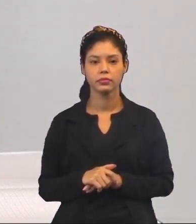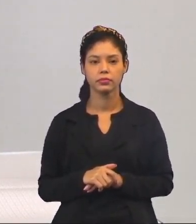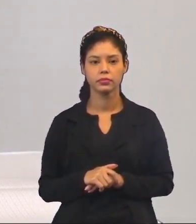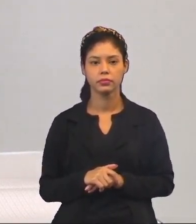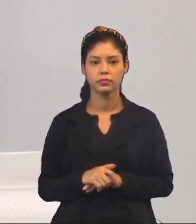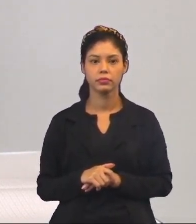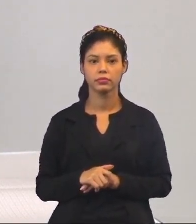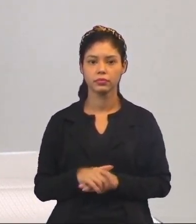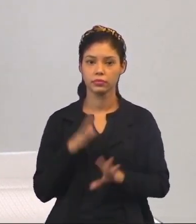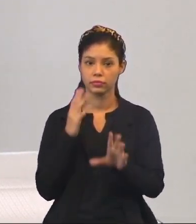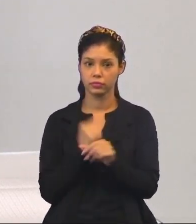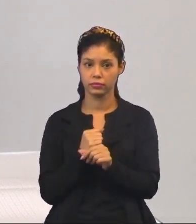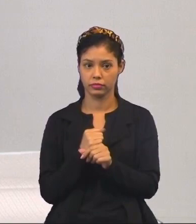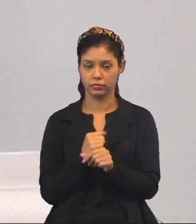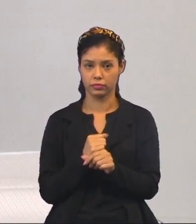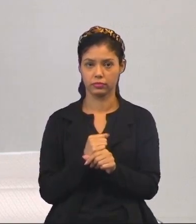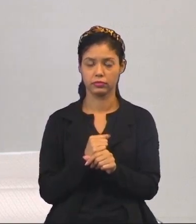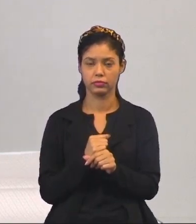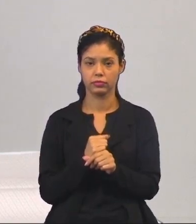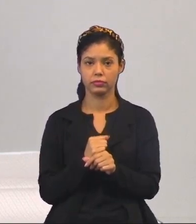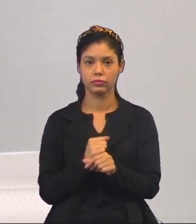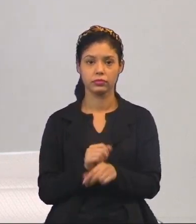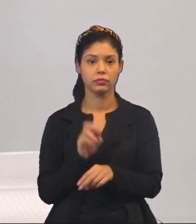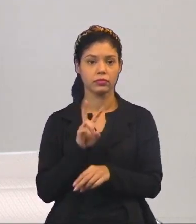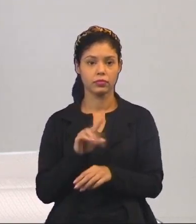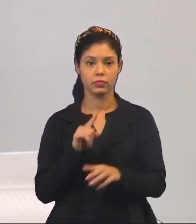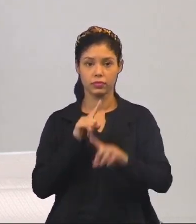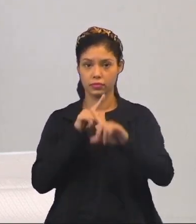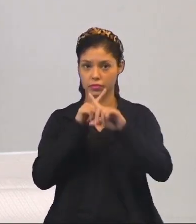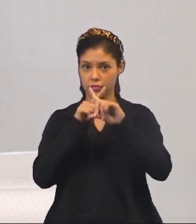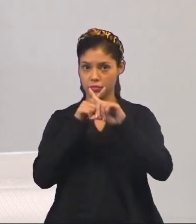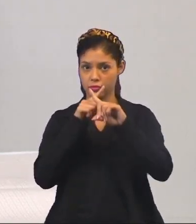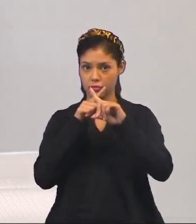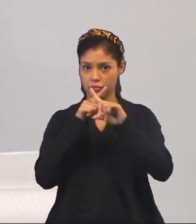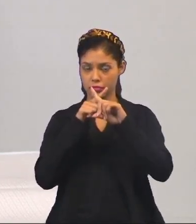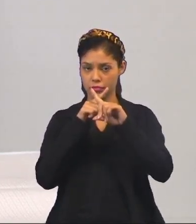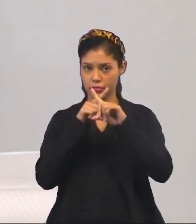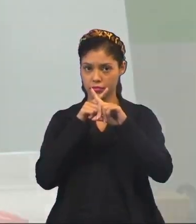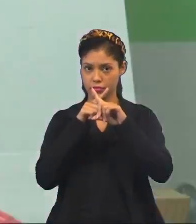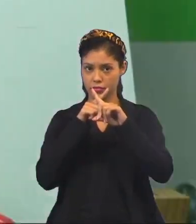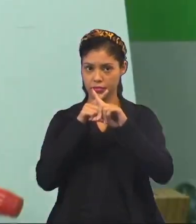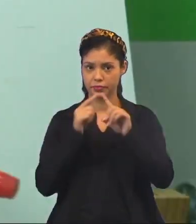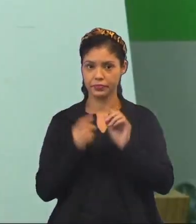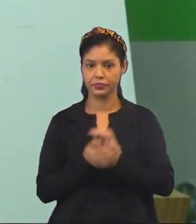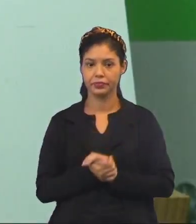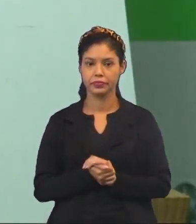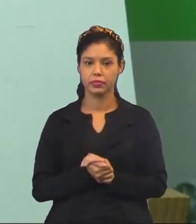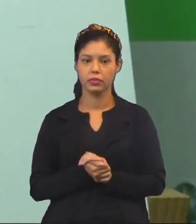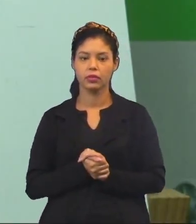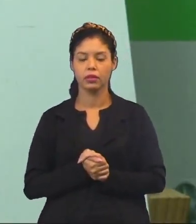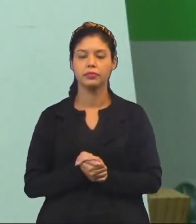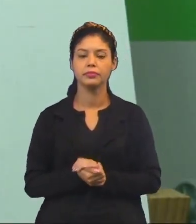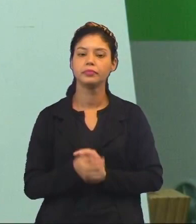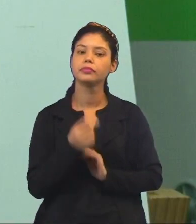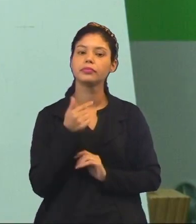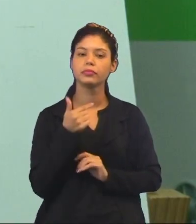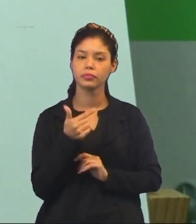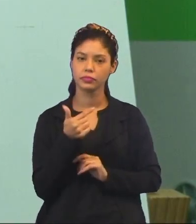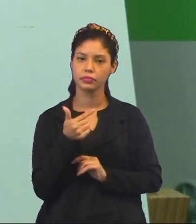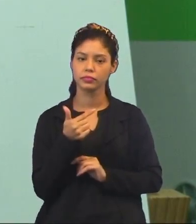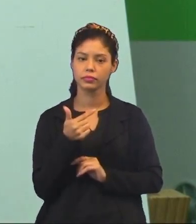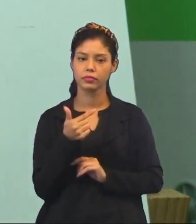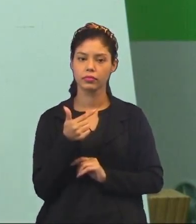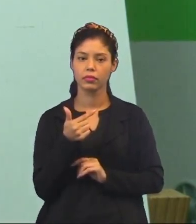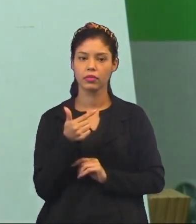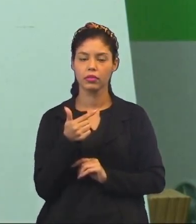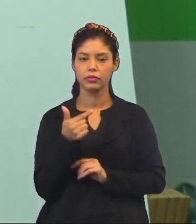A área, em vez de somar os lados, eu vou apenas fazer a multiplicação. Eu vou multiplicar